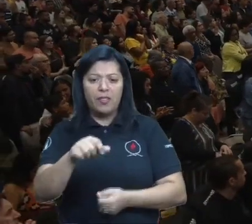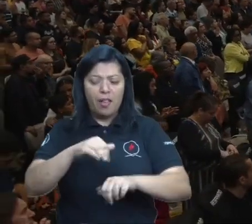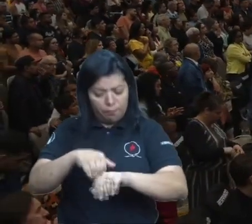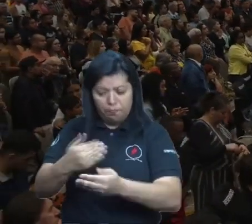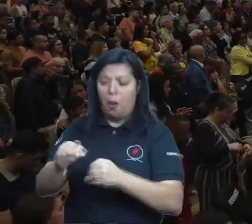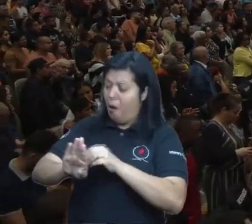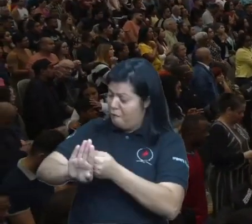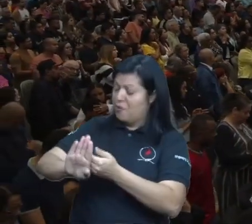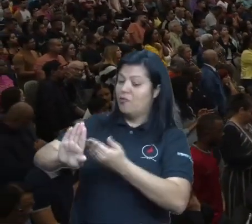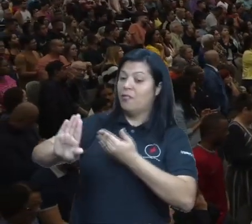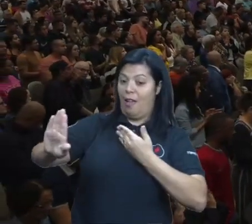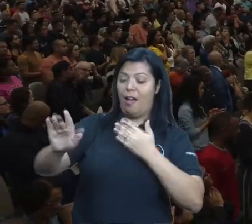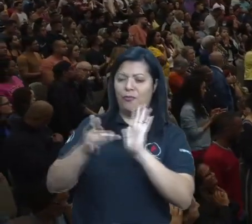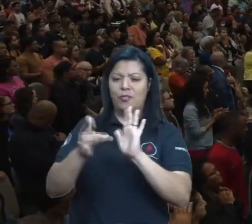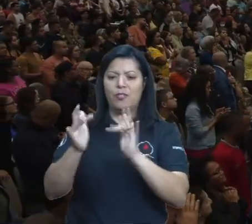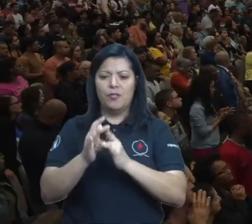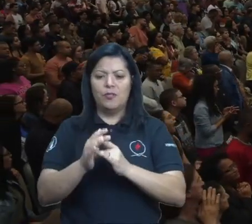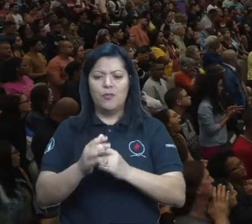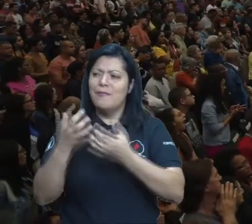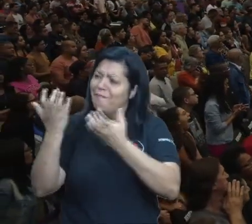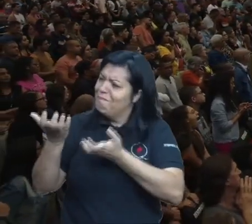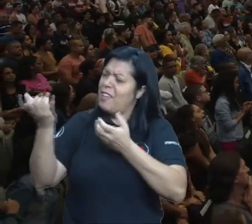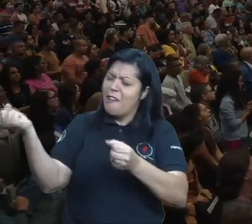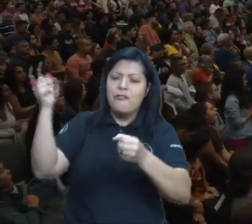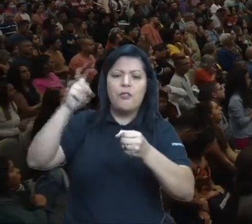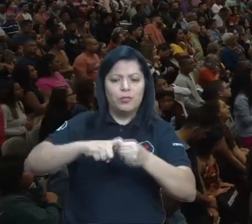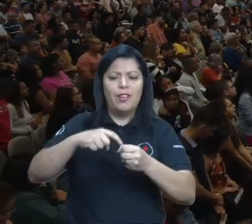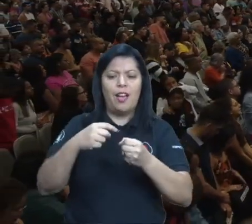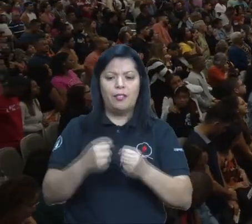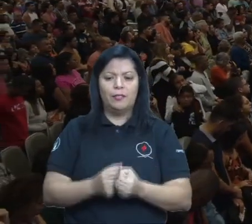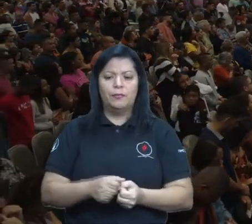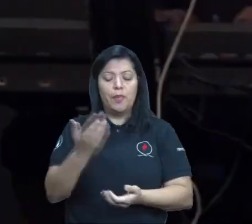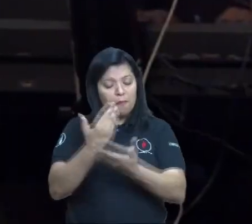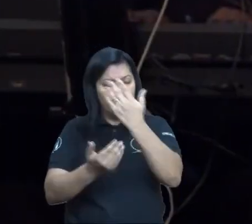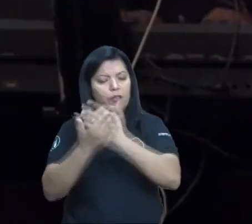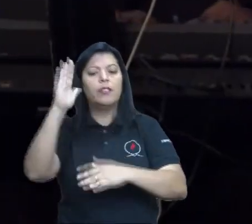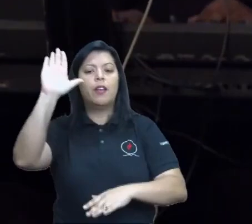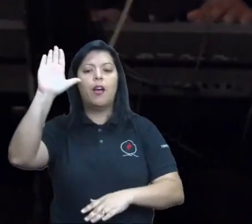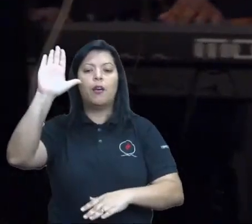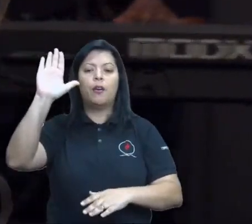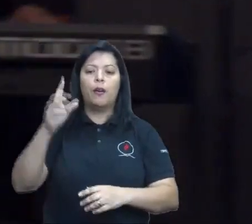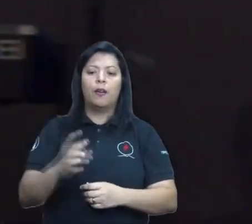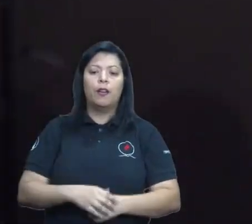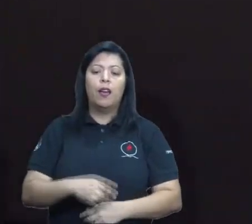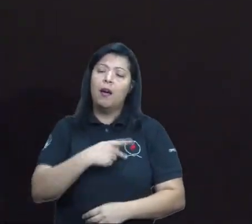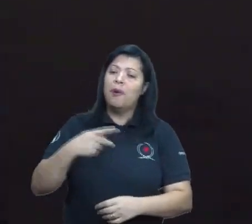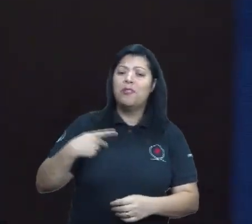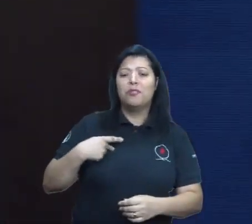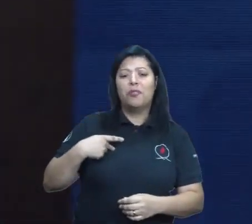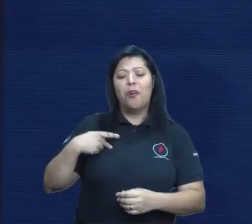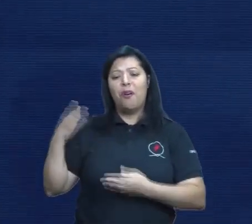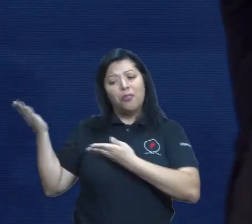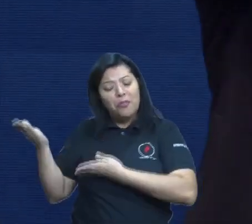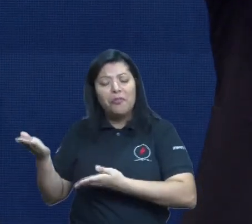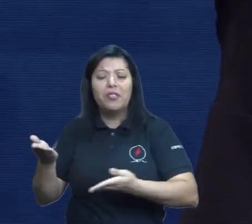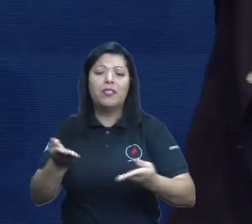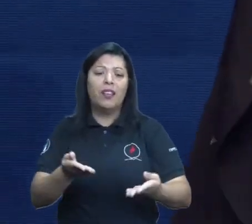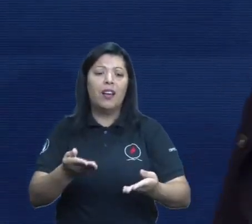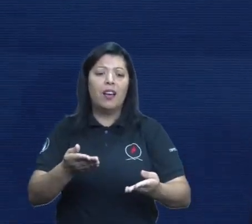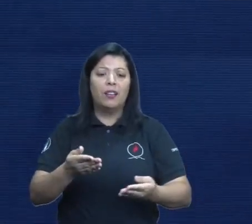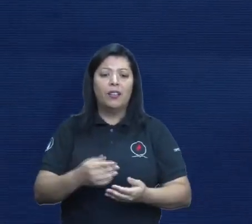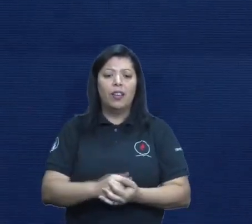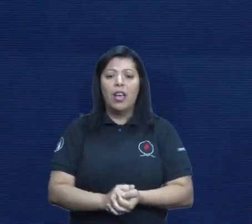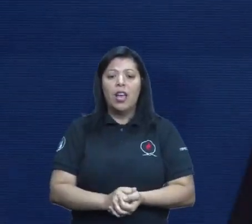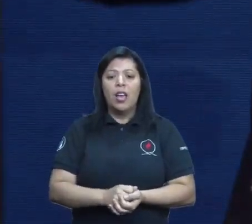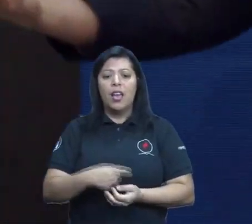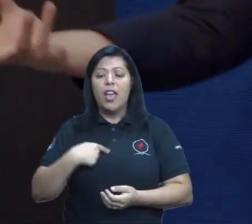quer voltar para casa do pai me dá um sinal com a tua mão agora em nome de Jesus aonde você tiver pastor tô visitando eu não sou daqui eu não tô